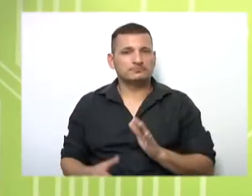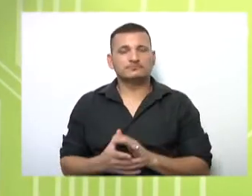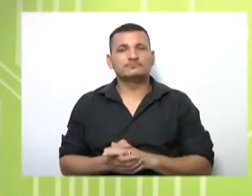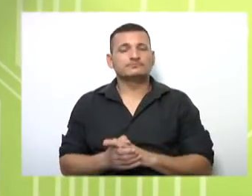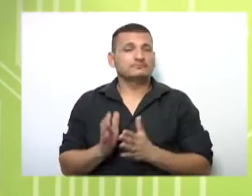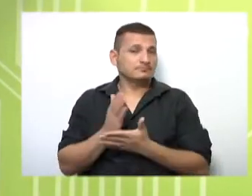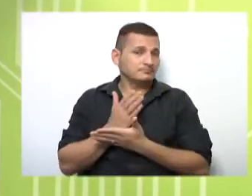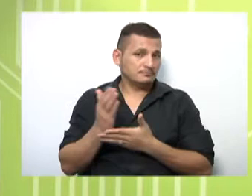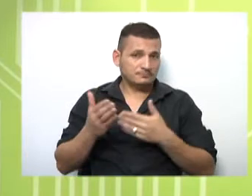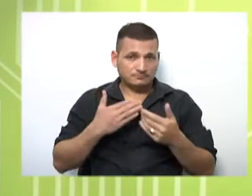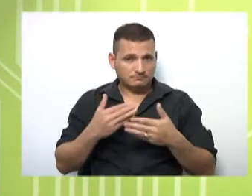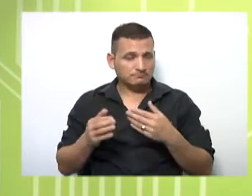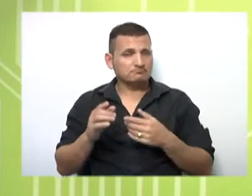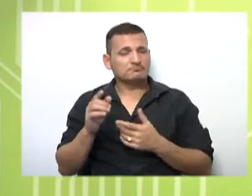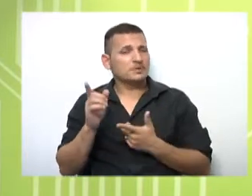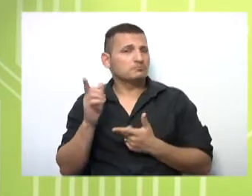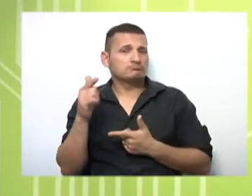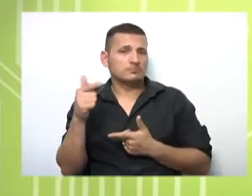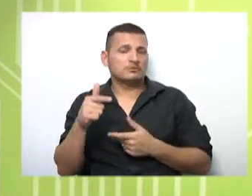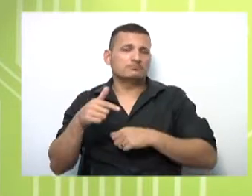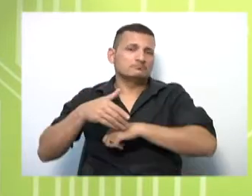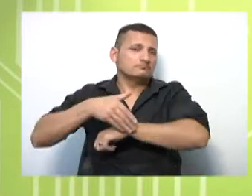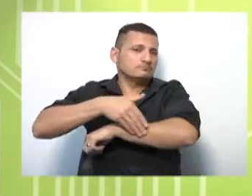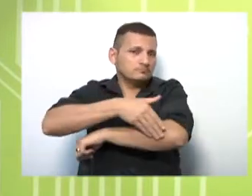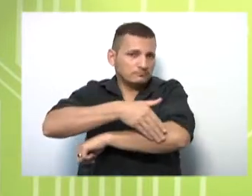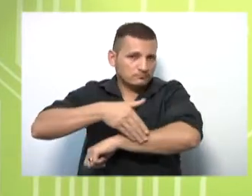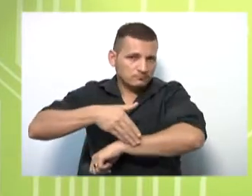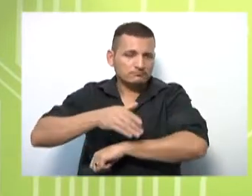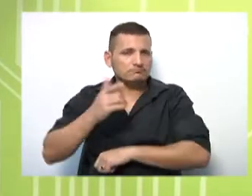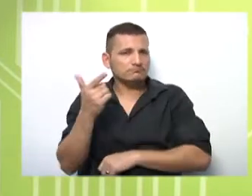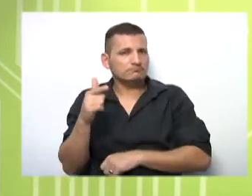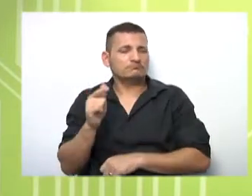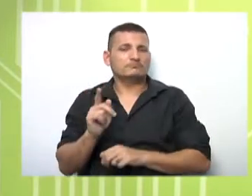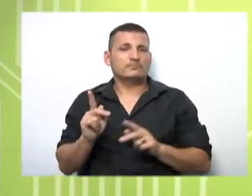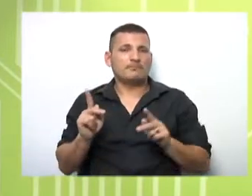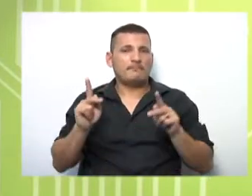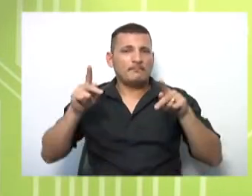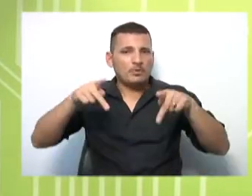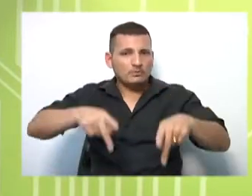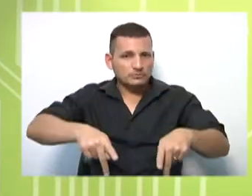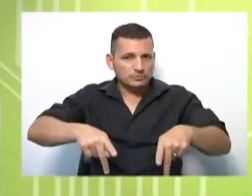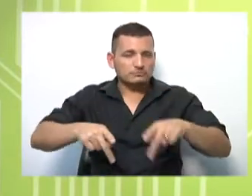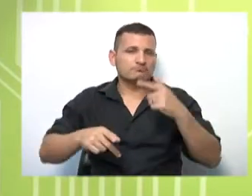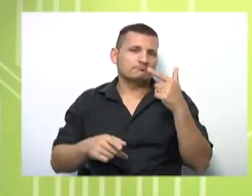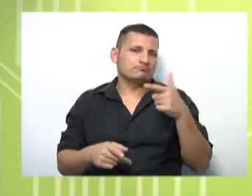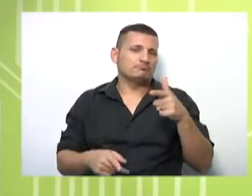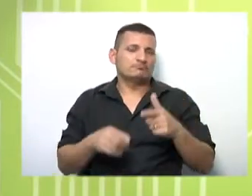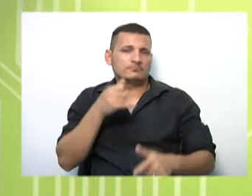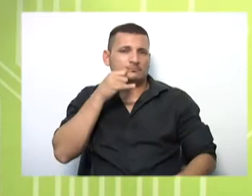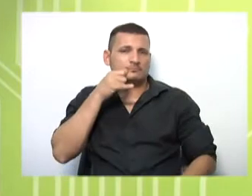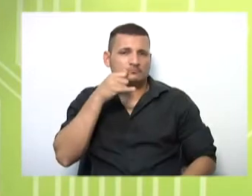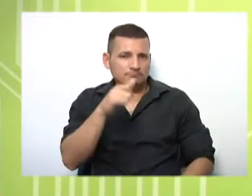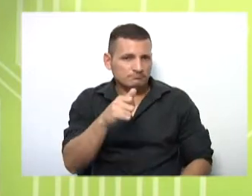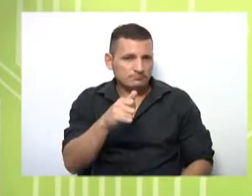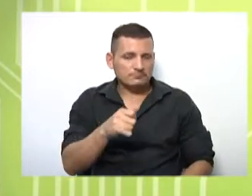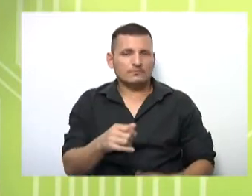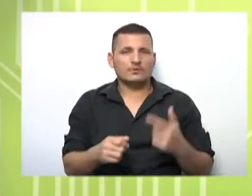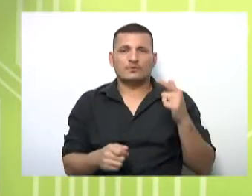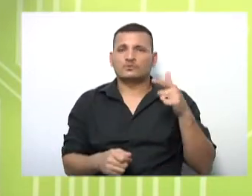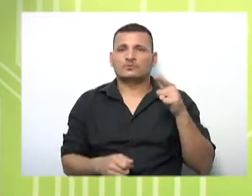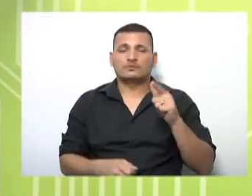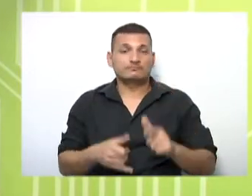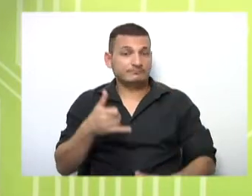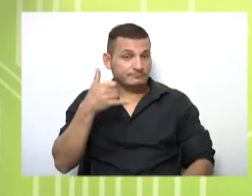muitas vezes não tem estrada, não tem água encanada, não tem ponte, não tem energia elétrica, não tem linha telefônica. E as pessoas